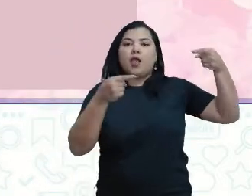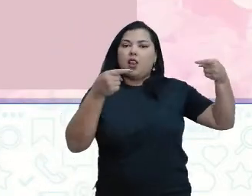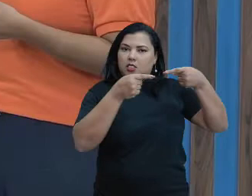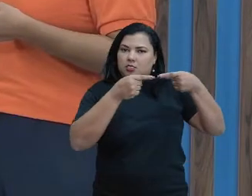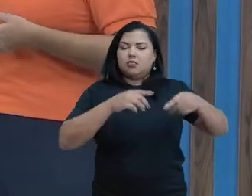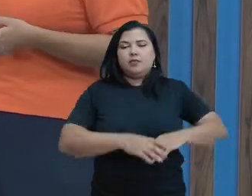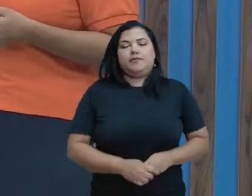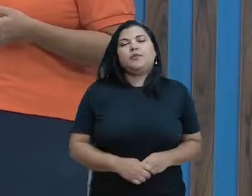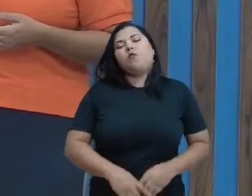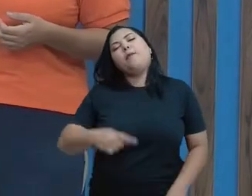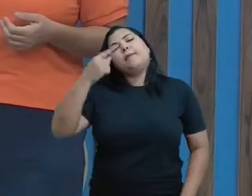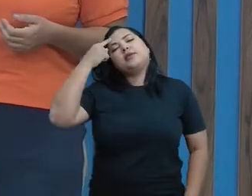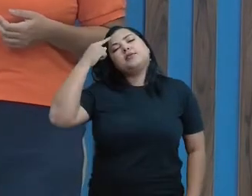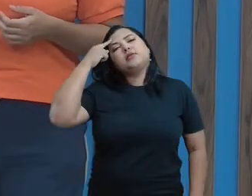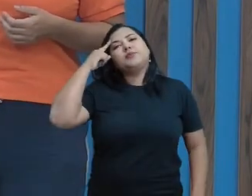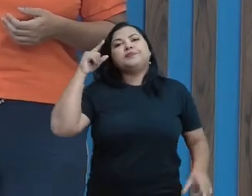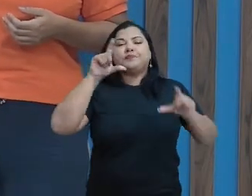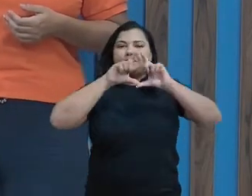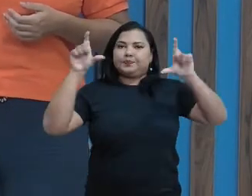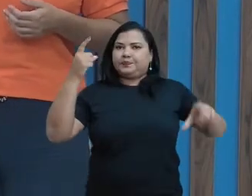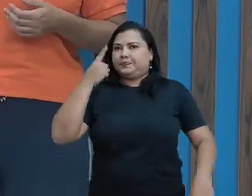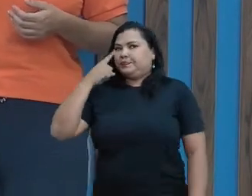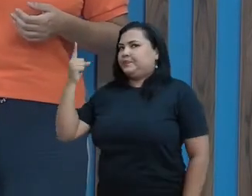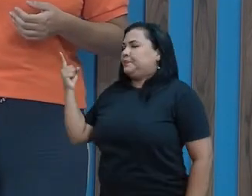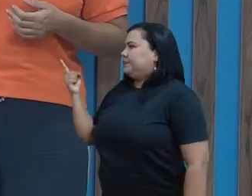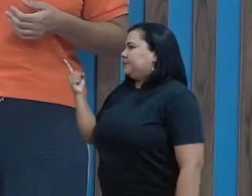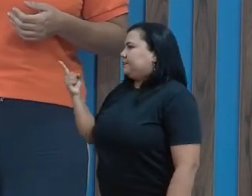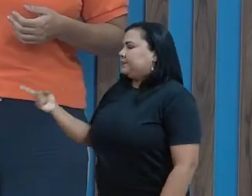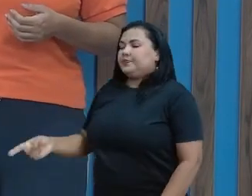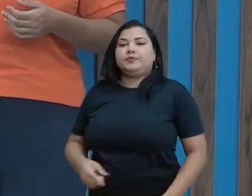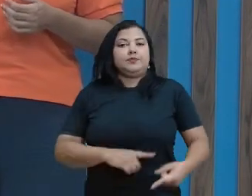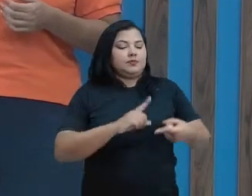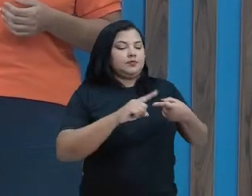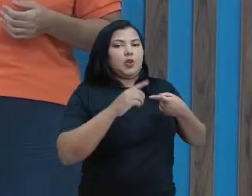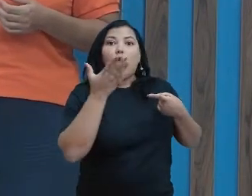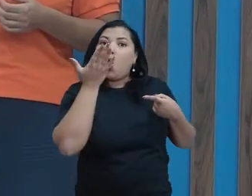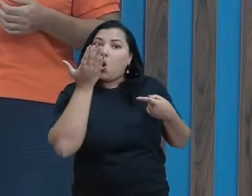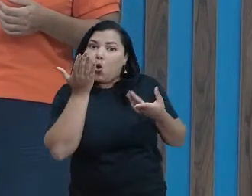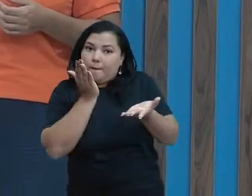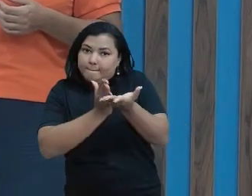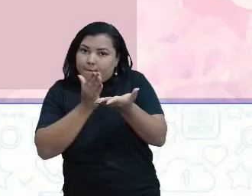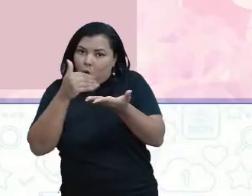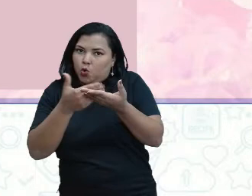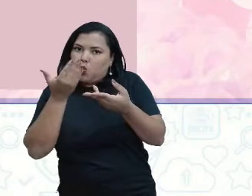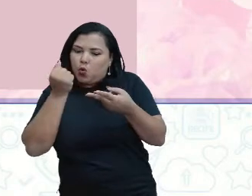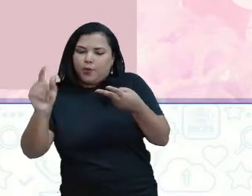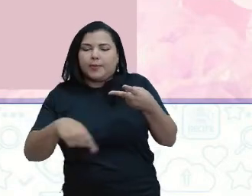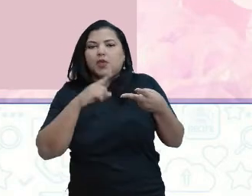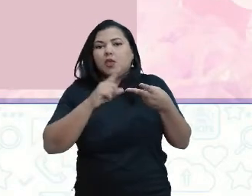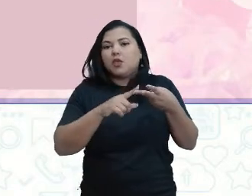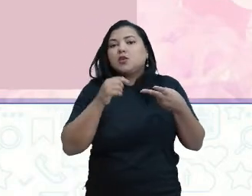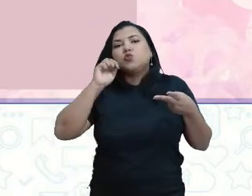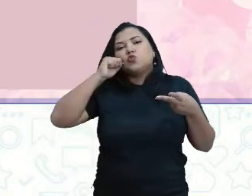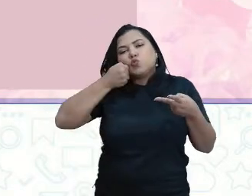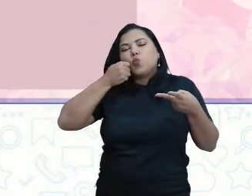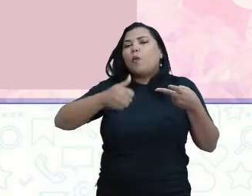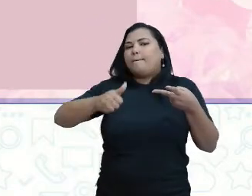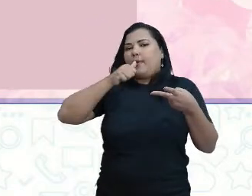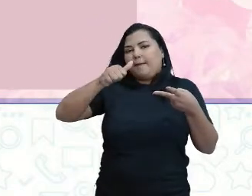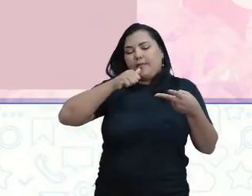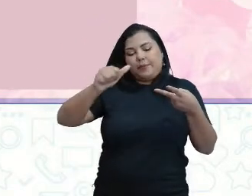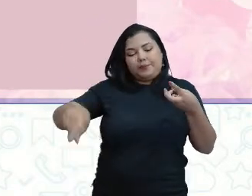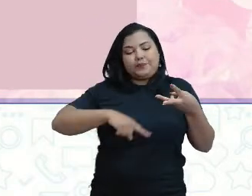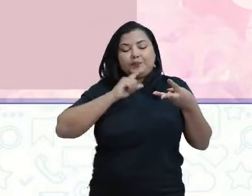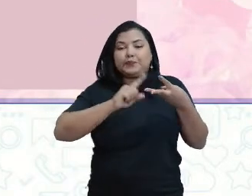vamos pensar nessas orações aqui, ó. Comi bolo e bebi suco. Comi o bolo que ganhei da